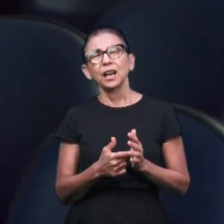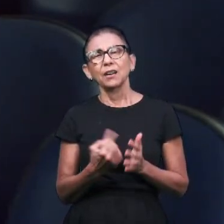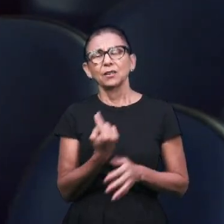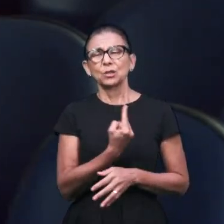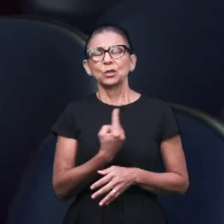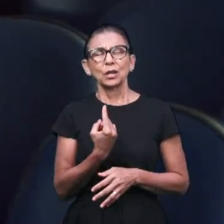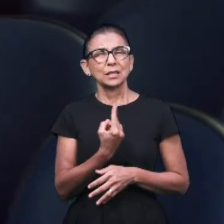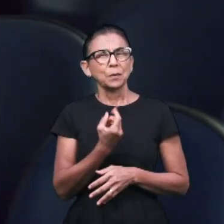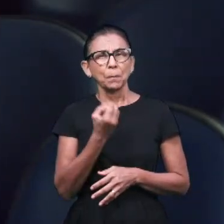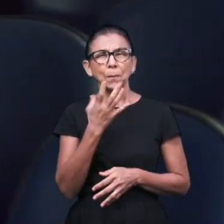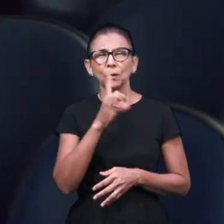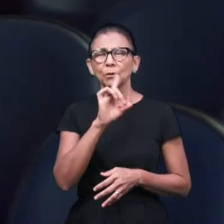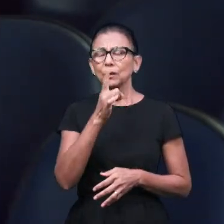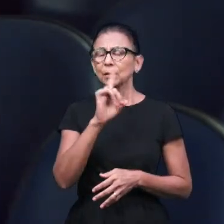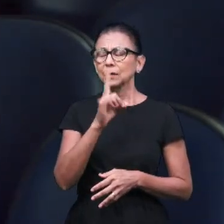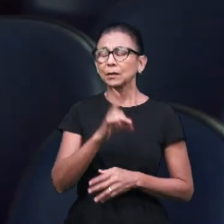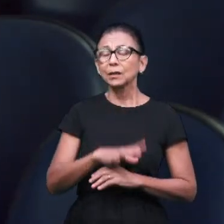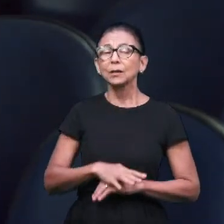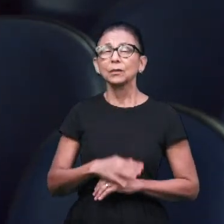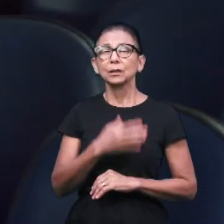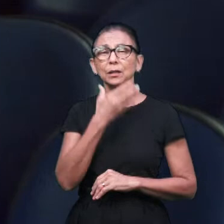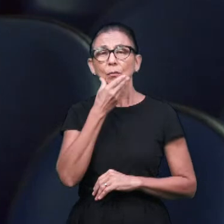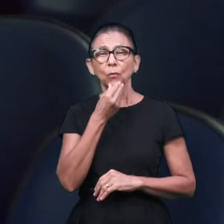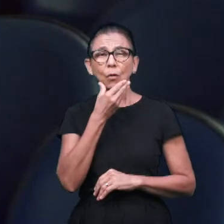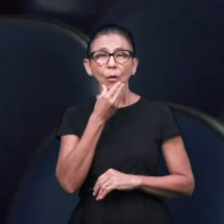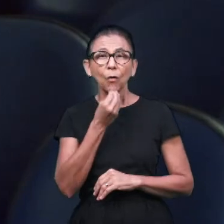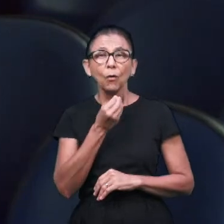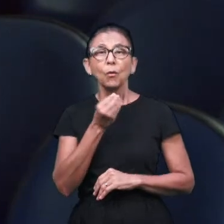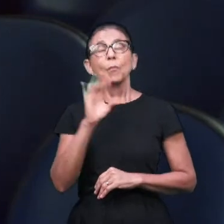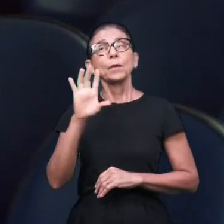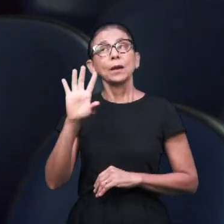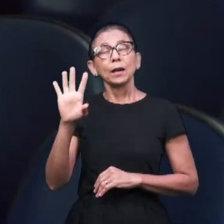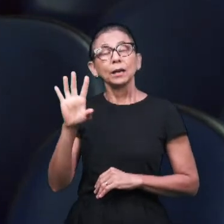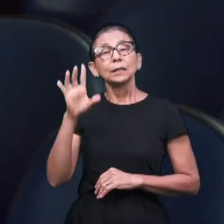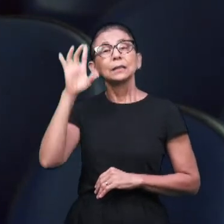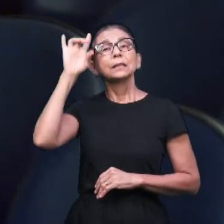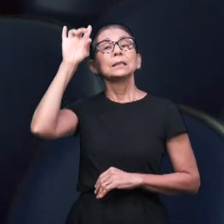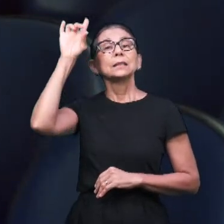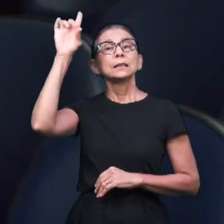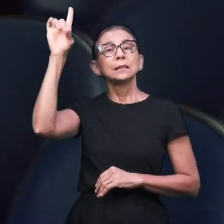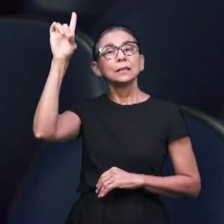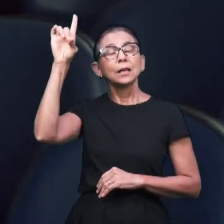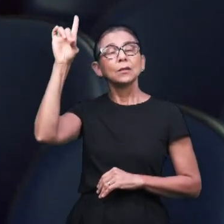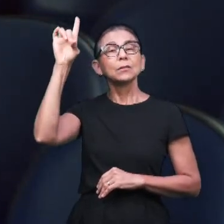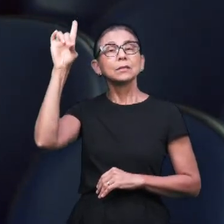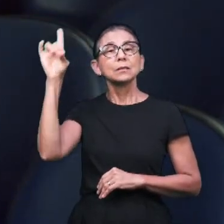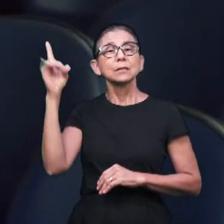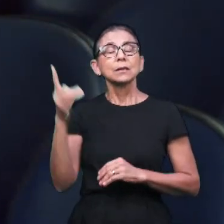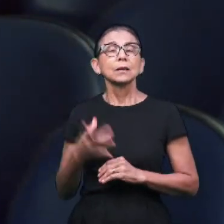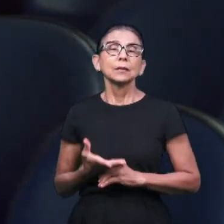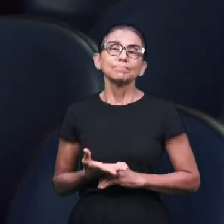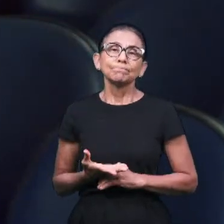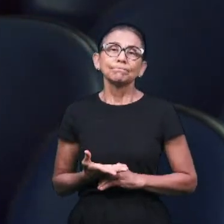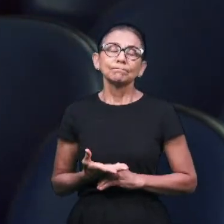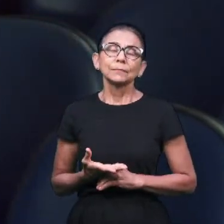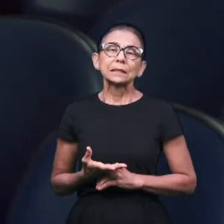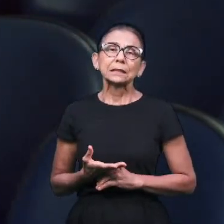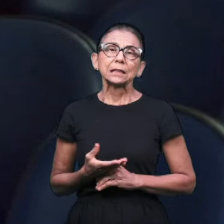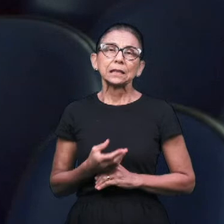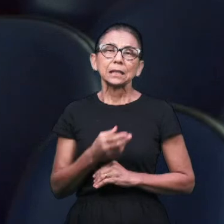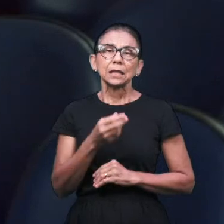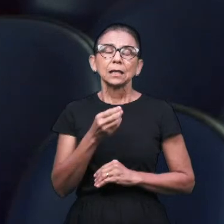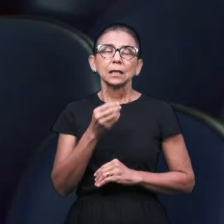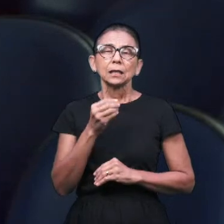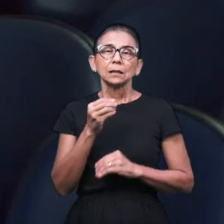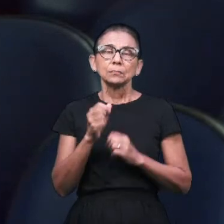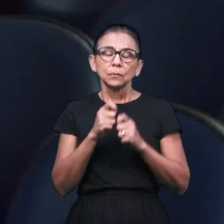junto com ele, formou ali o casamento do Senhor. Então a família, o adversário ataca a família porque foi Deus que formou a família,